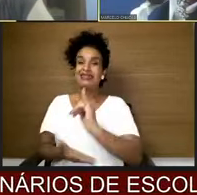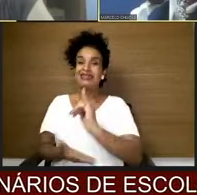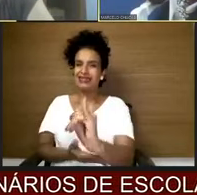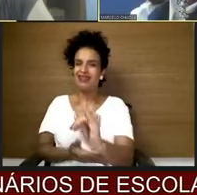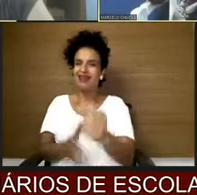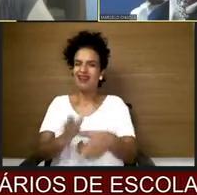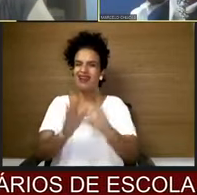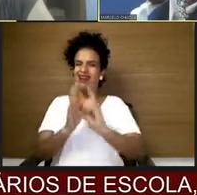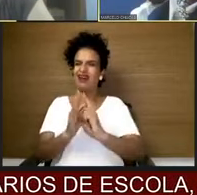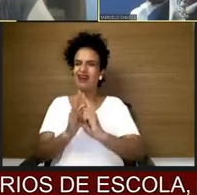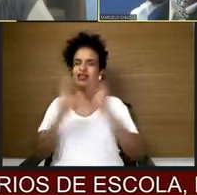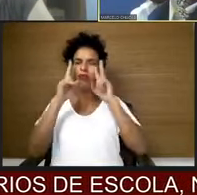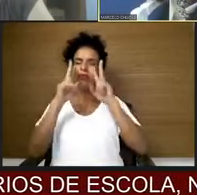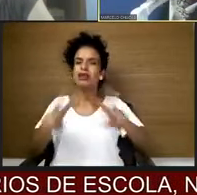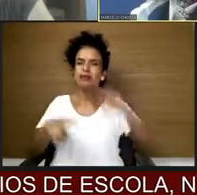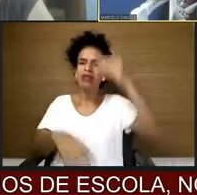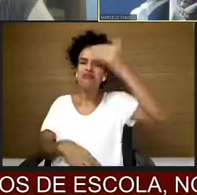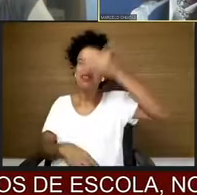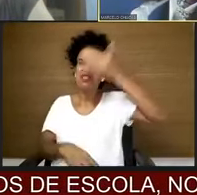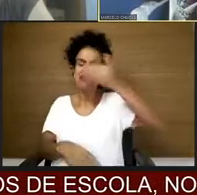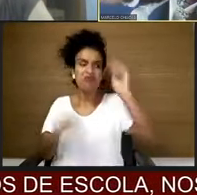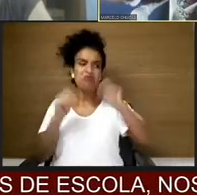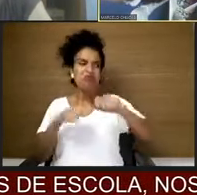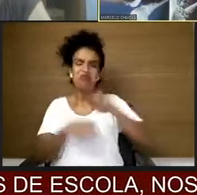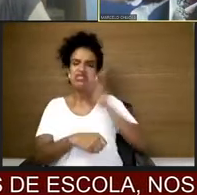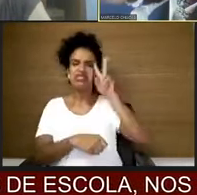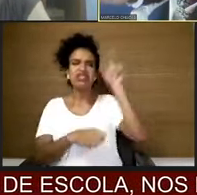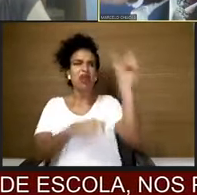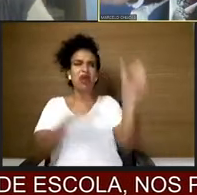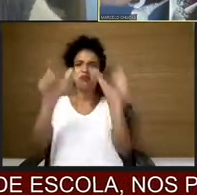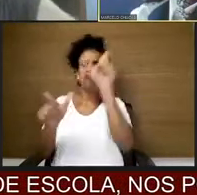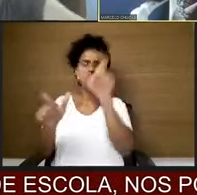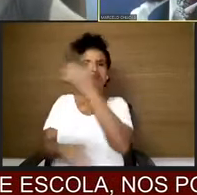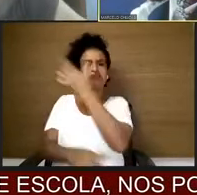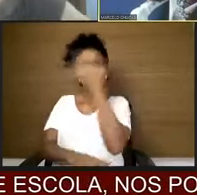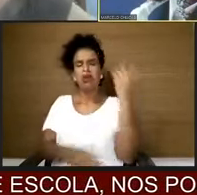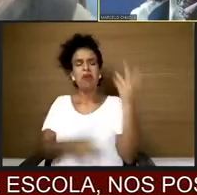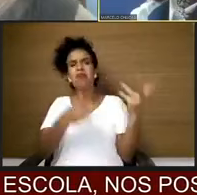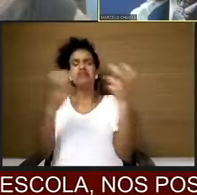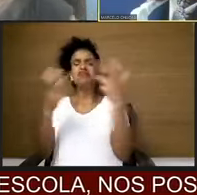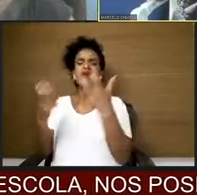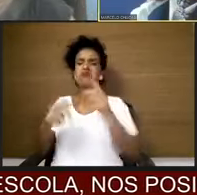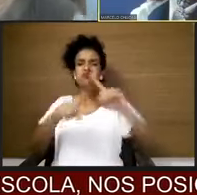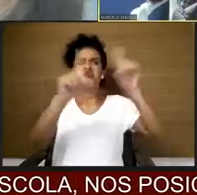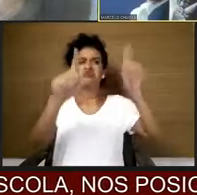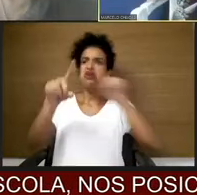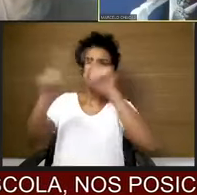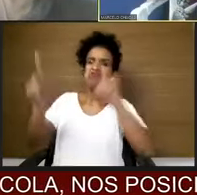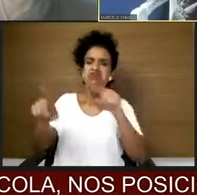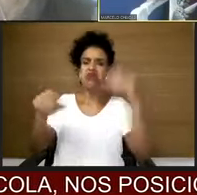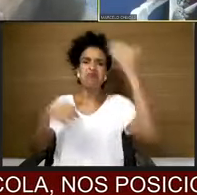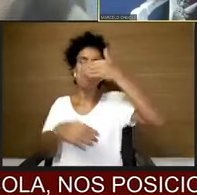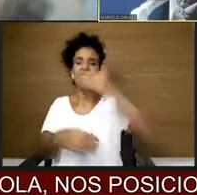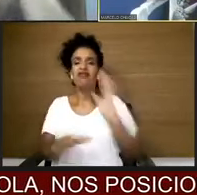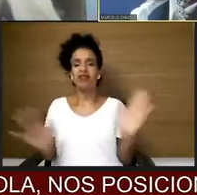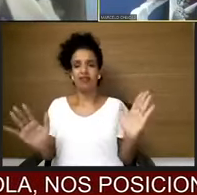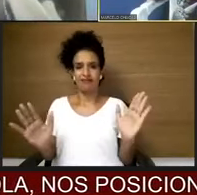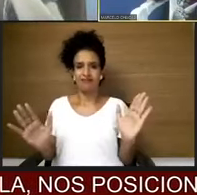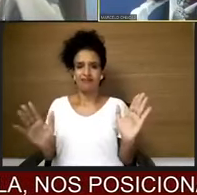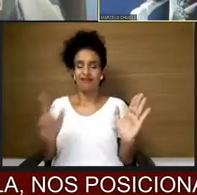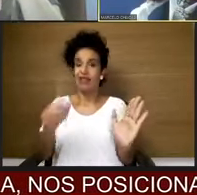quem é invisível não aparece, portanto, se sumir também ninguém nota, né? Então, eu fico